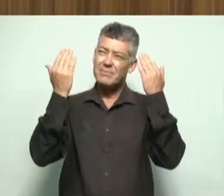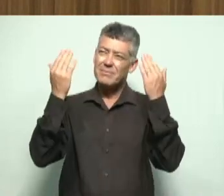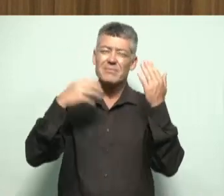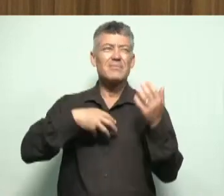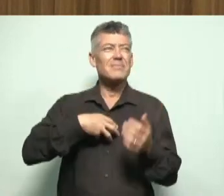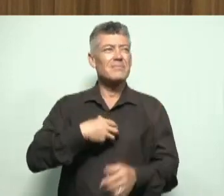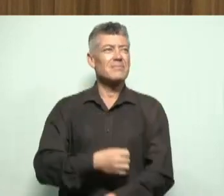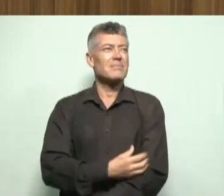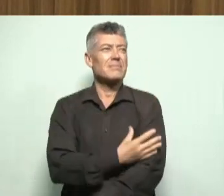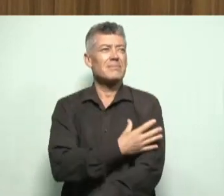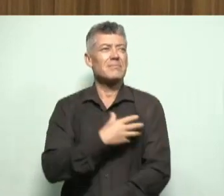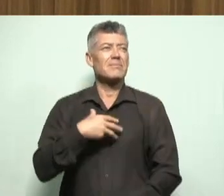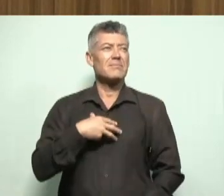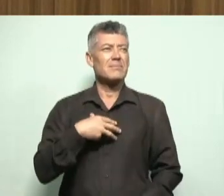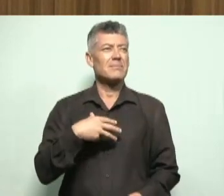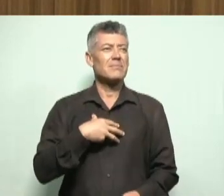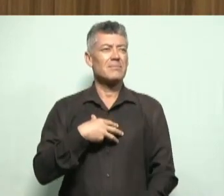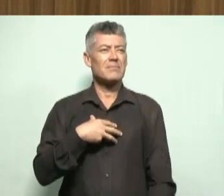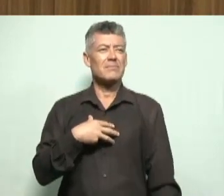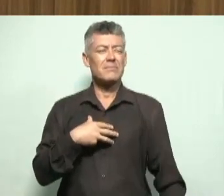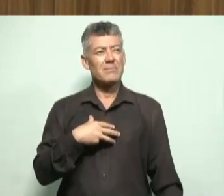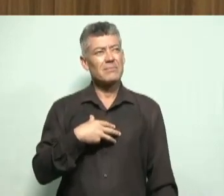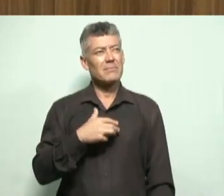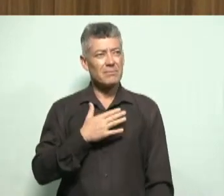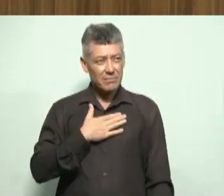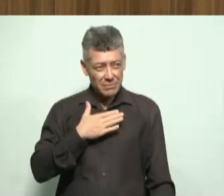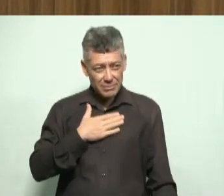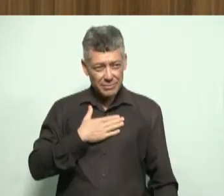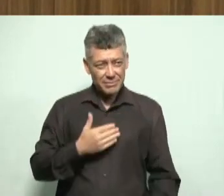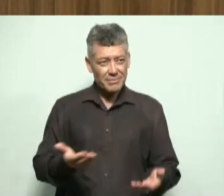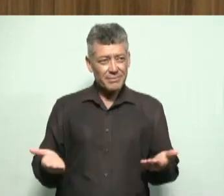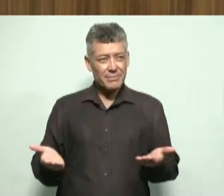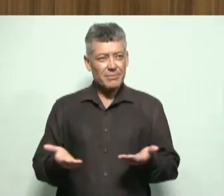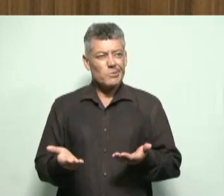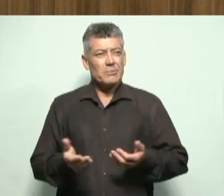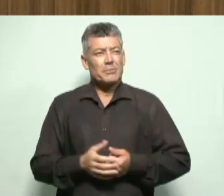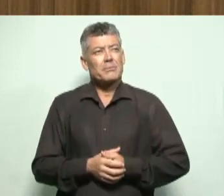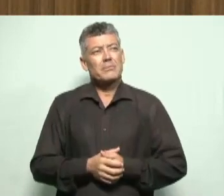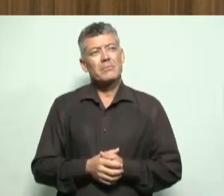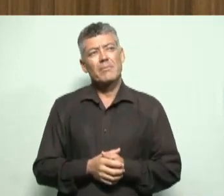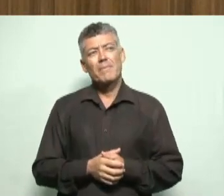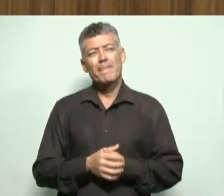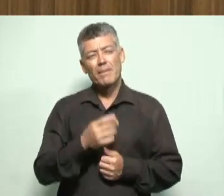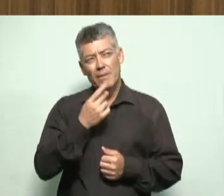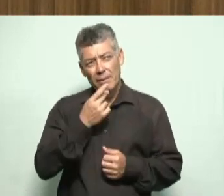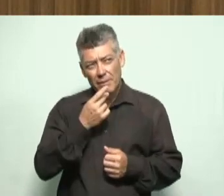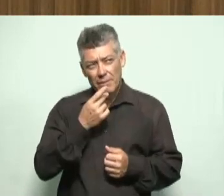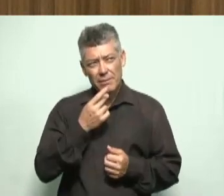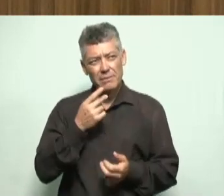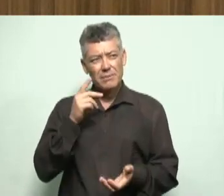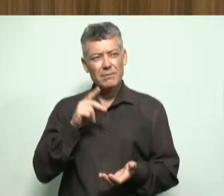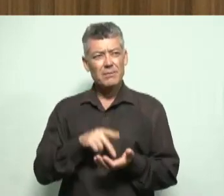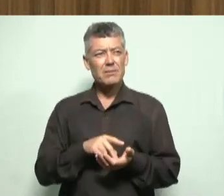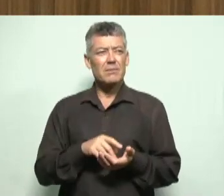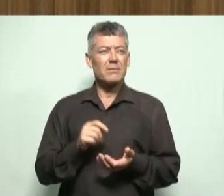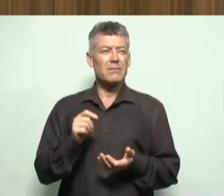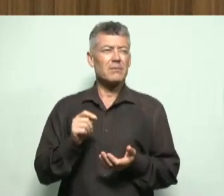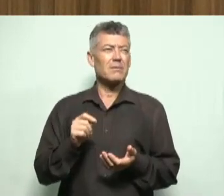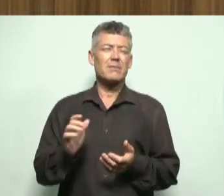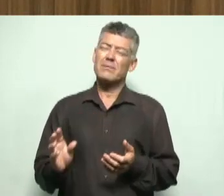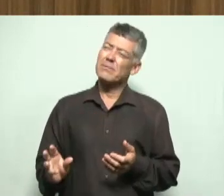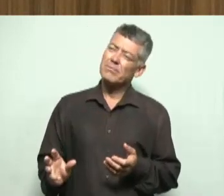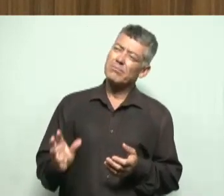emocional. E a minha pauta aqui hoje, senhora presidente, é justamente em cima dessa